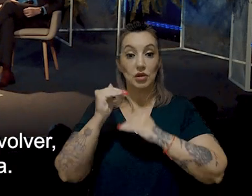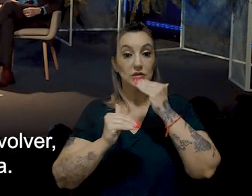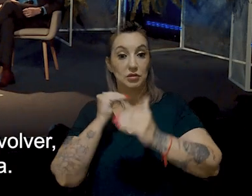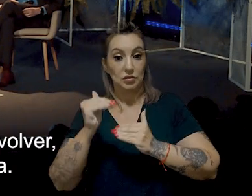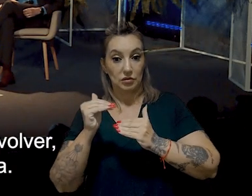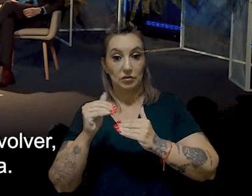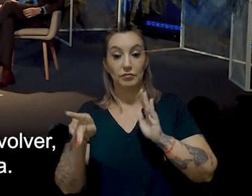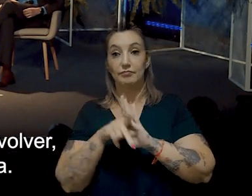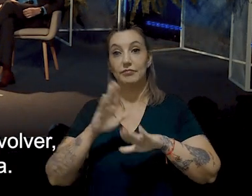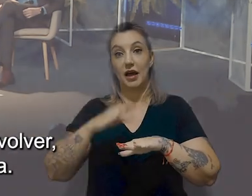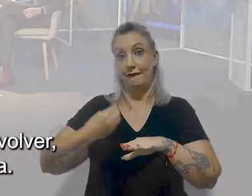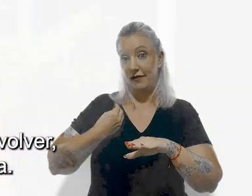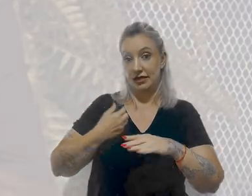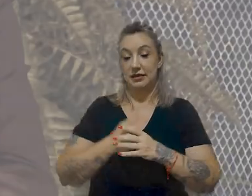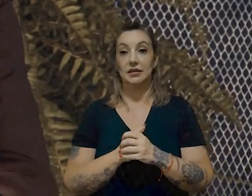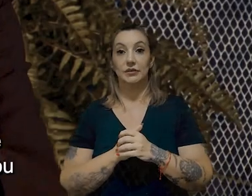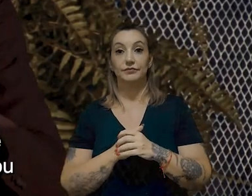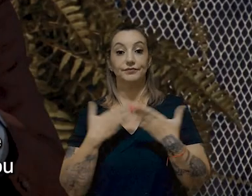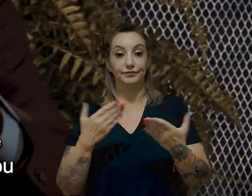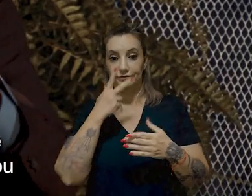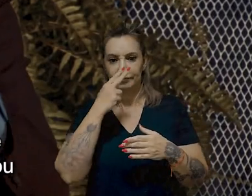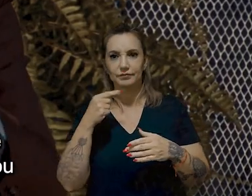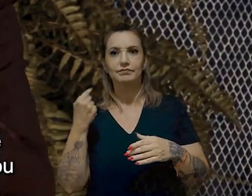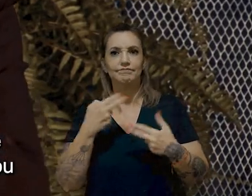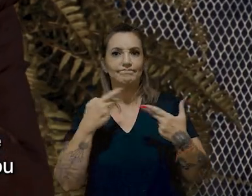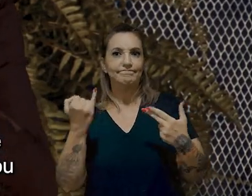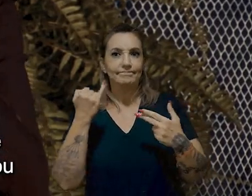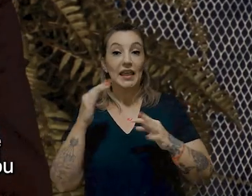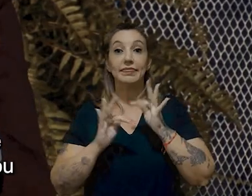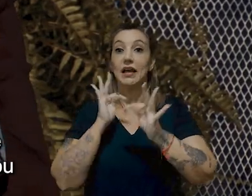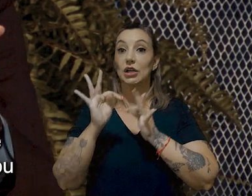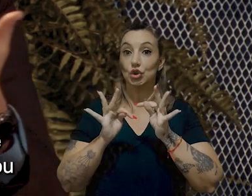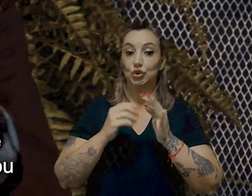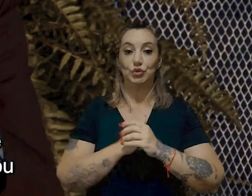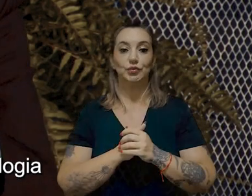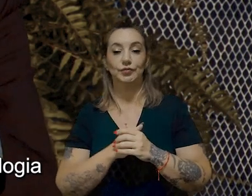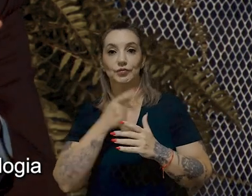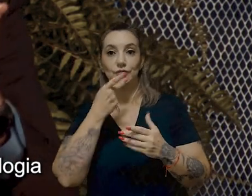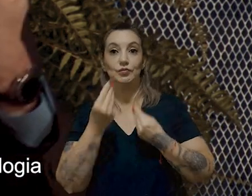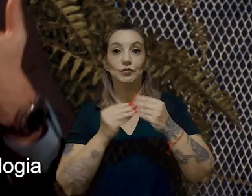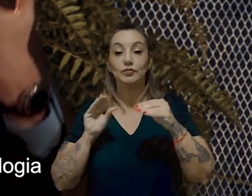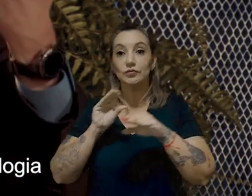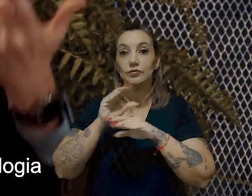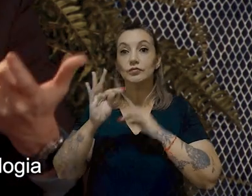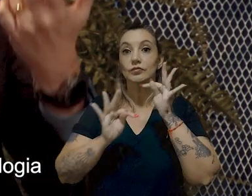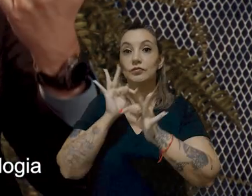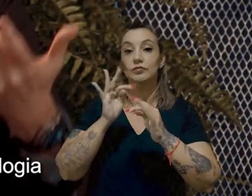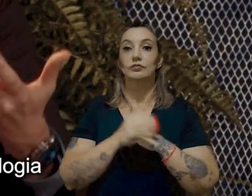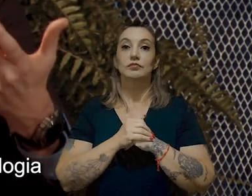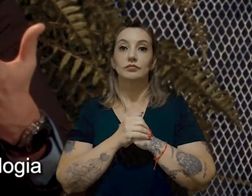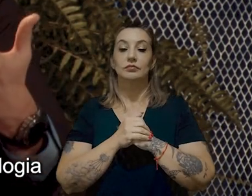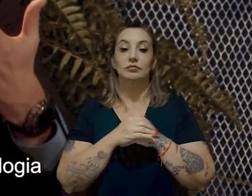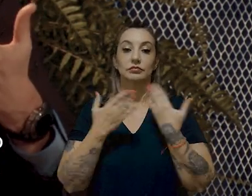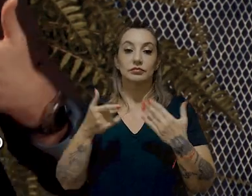desenvolver se desenvolver muito mais na vida e e acho que um ponto importante assim tecnologia que a gente falou um pouco aqui é como é que você investe em